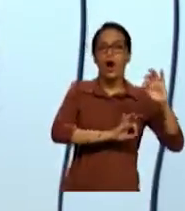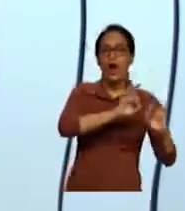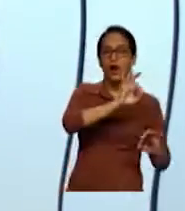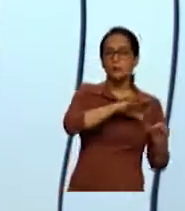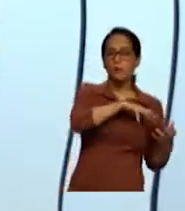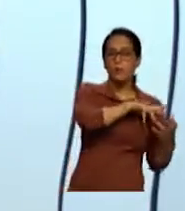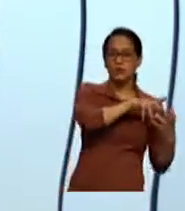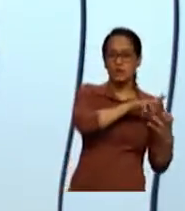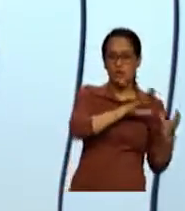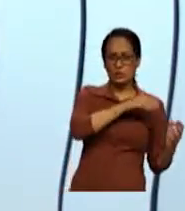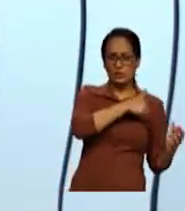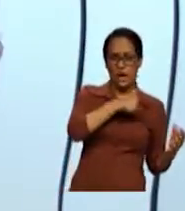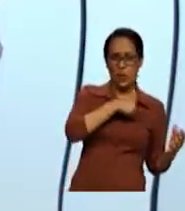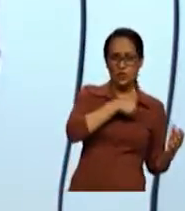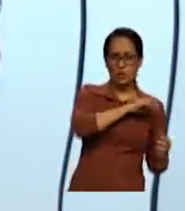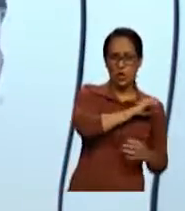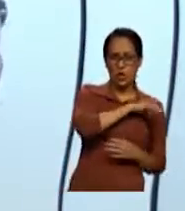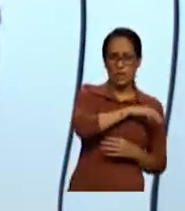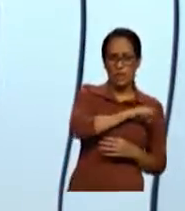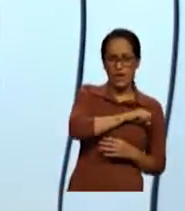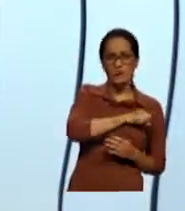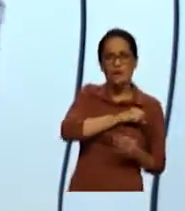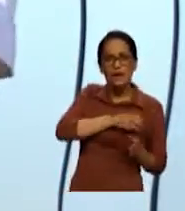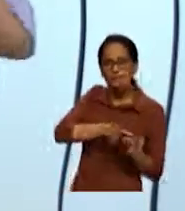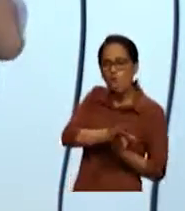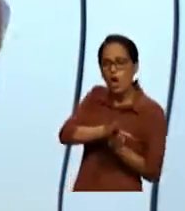estar relacionando e vai estar tratando,